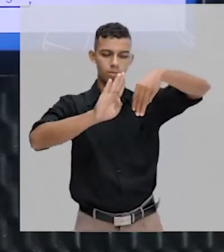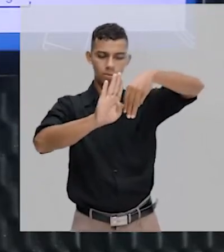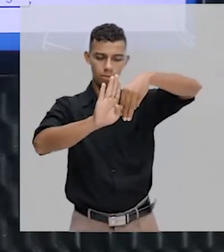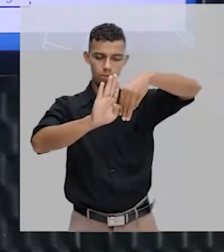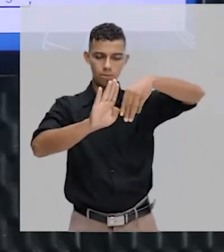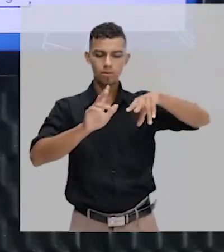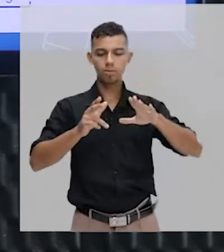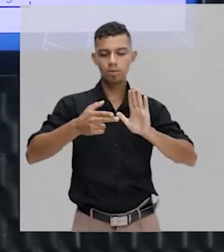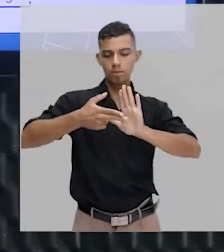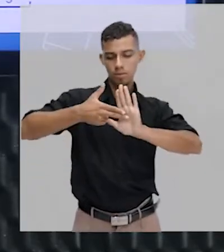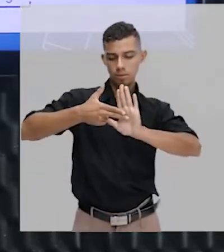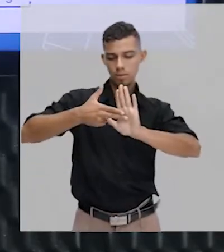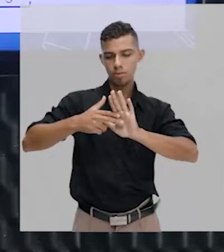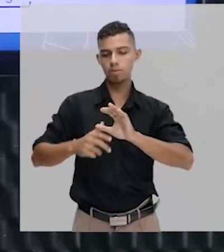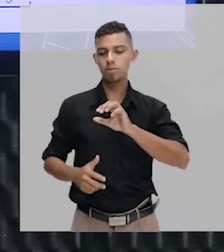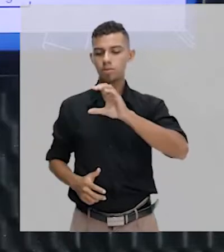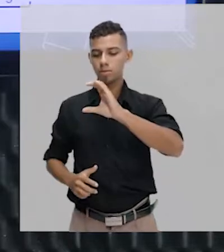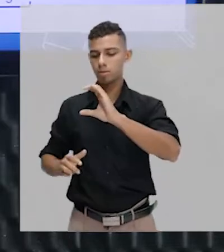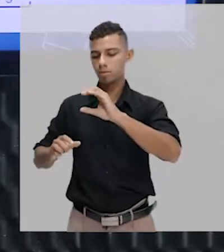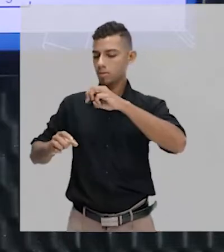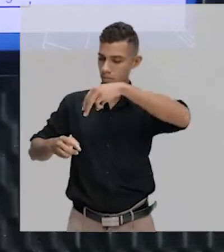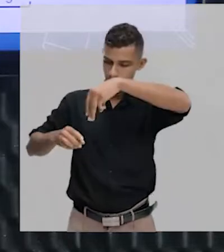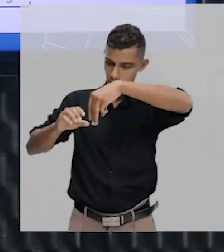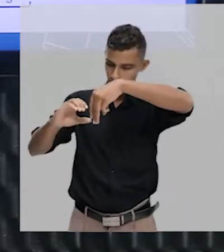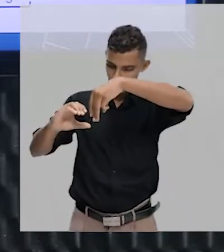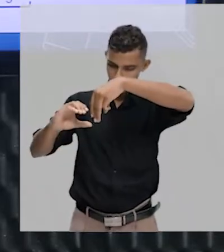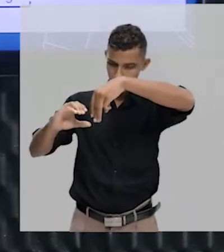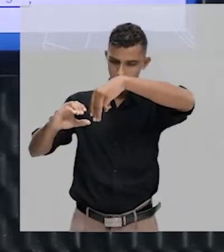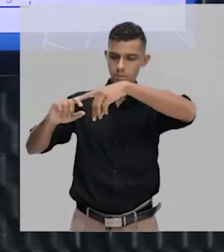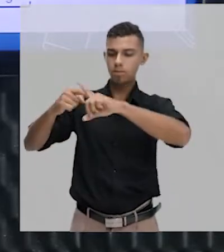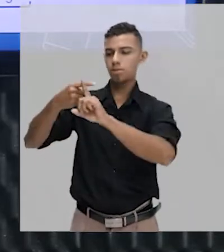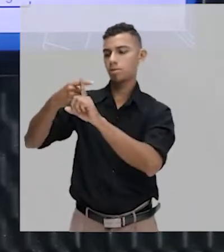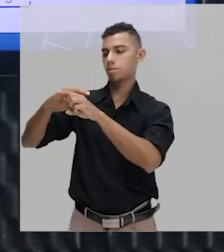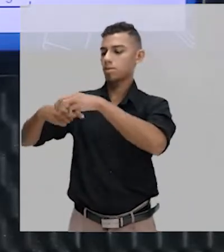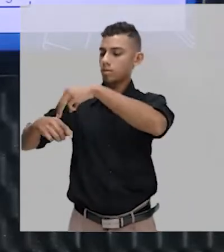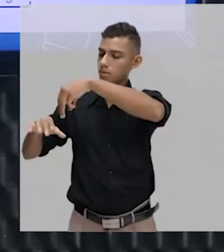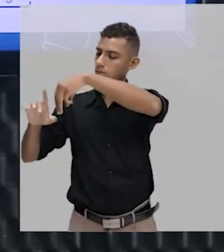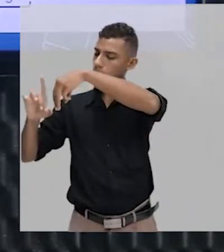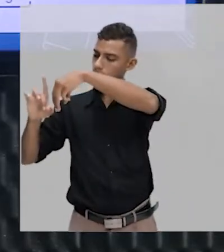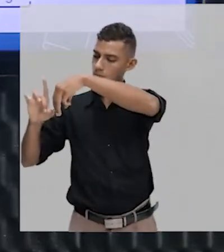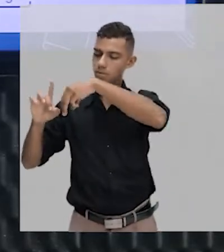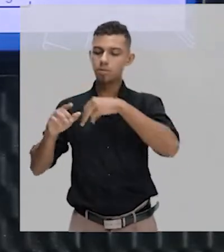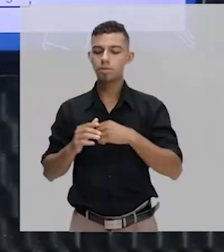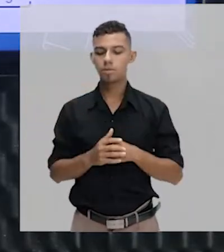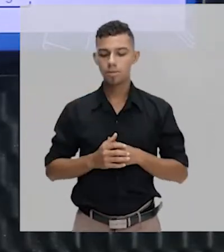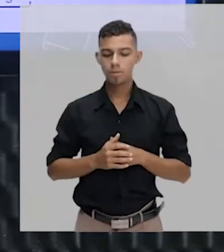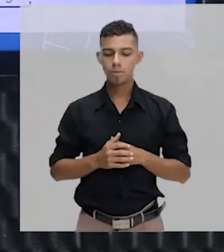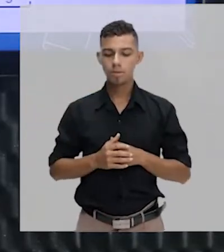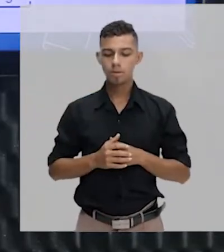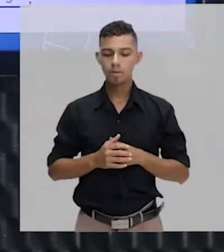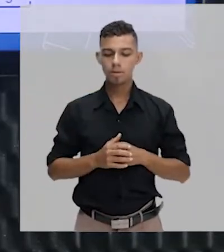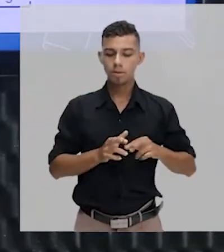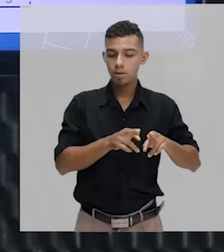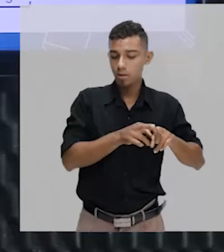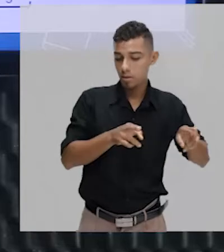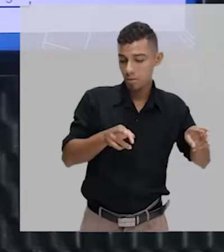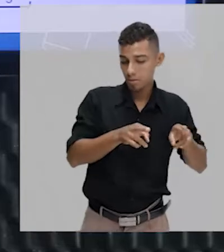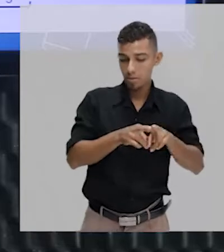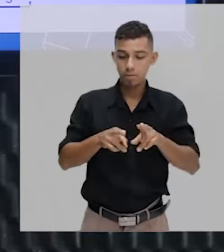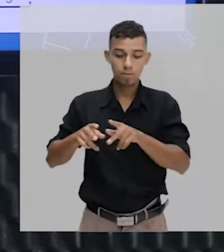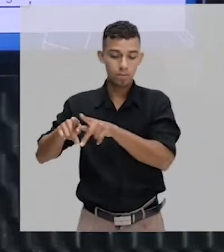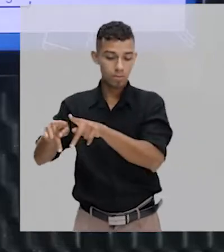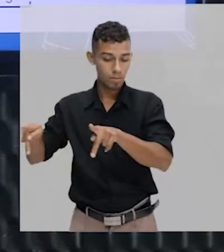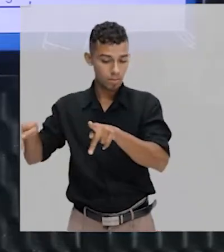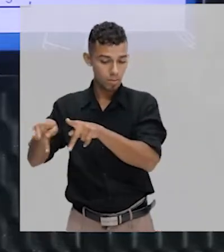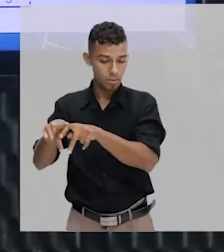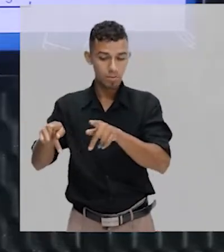MD. Como um exemplo, nós temos a substância, o calcário. Então, 100 gramas de calcário. Através